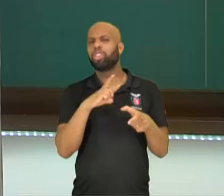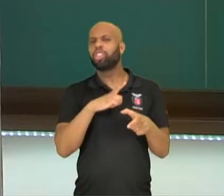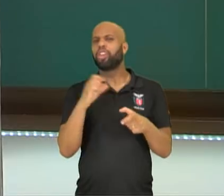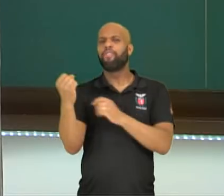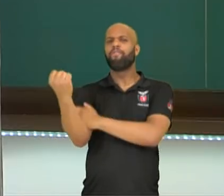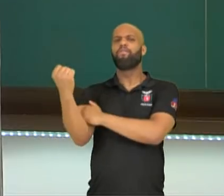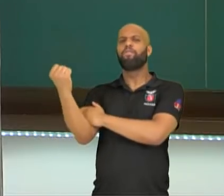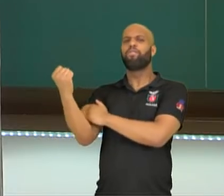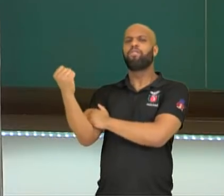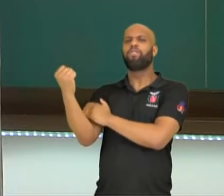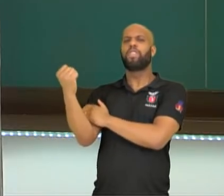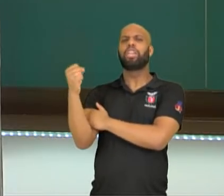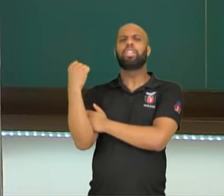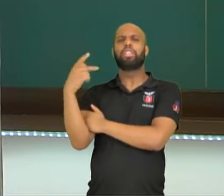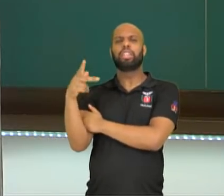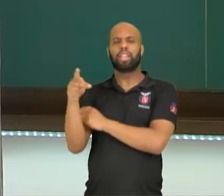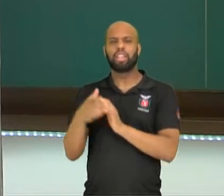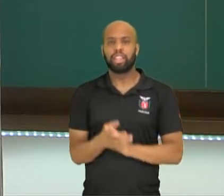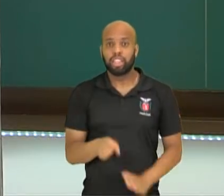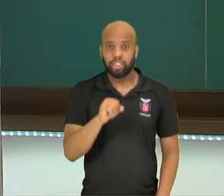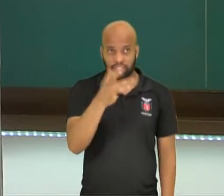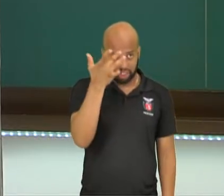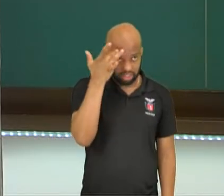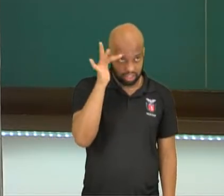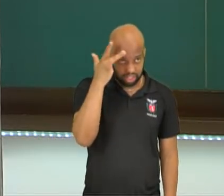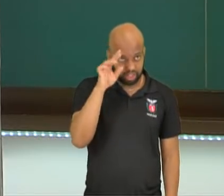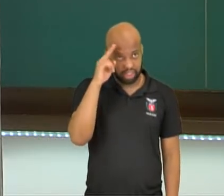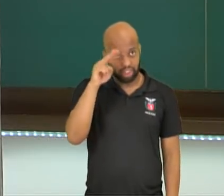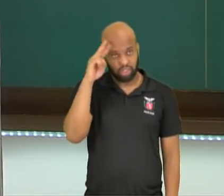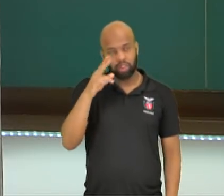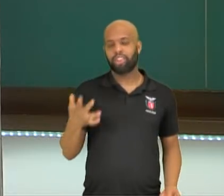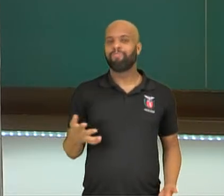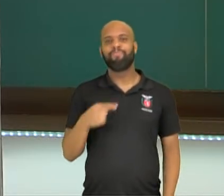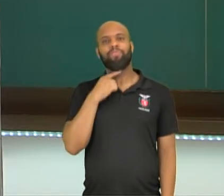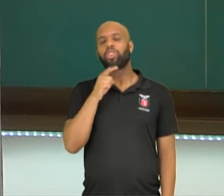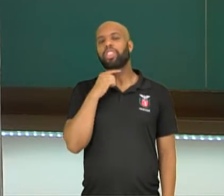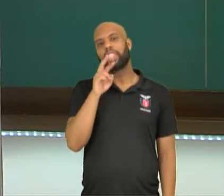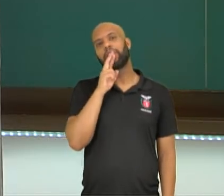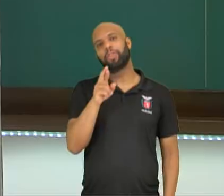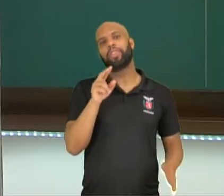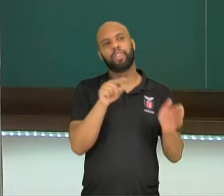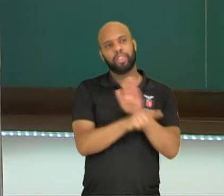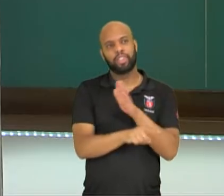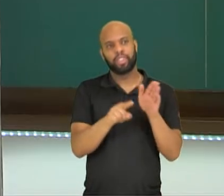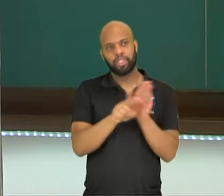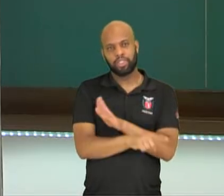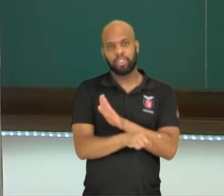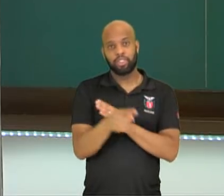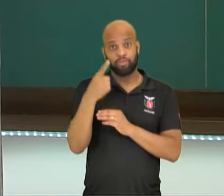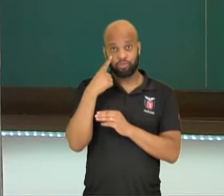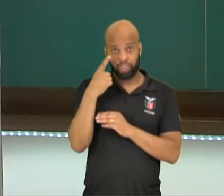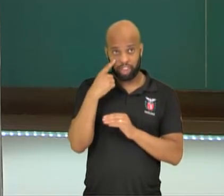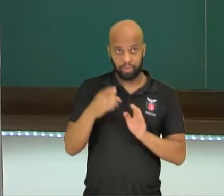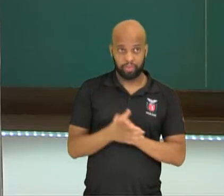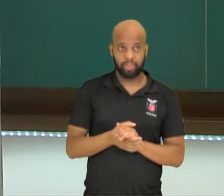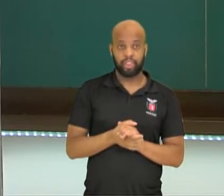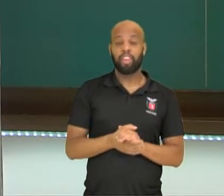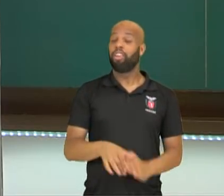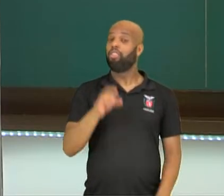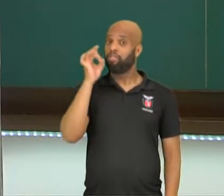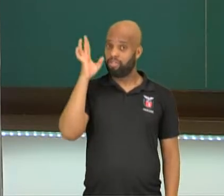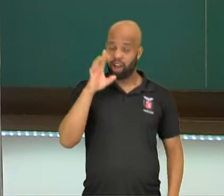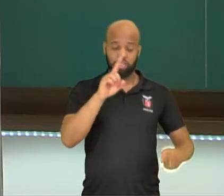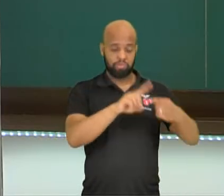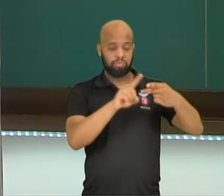força do Sansão? Se você não souber a história, você não vai conseguir responder a questão. Percebam, é fácil,